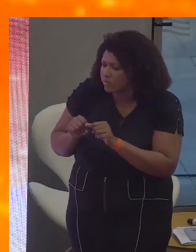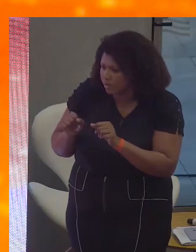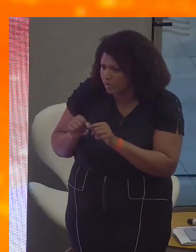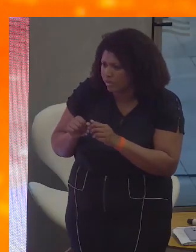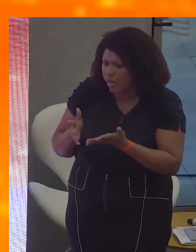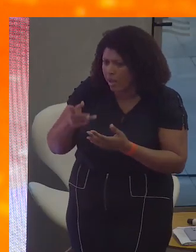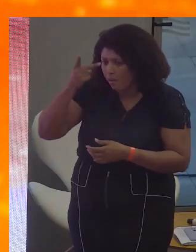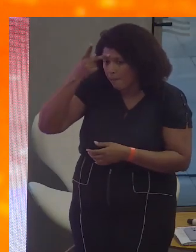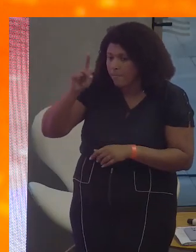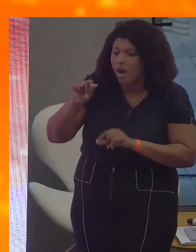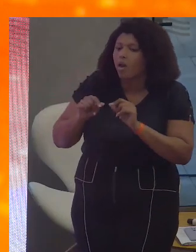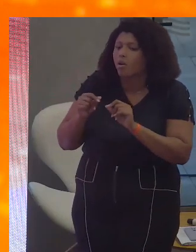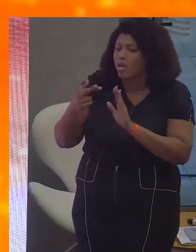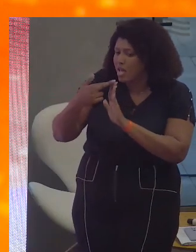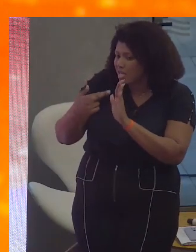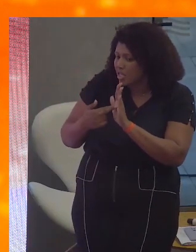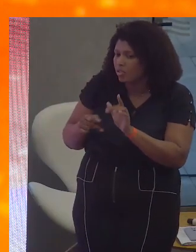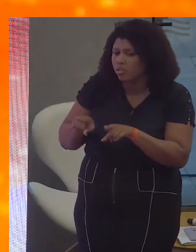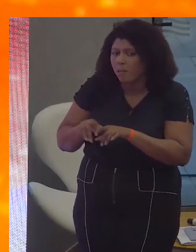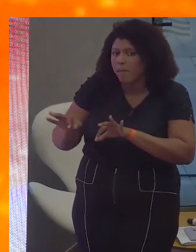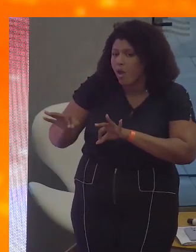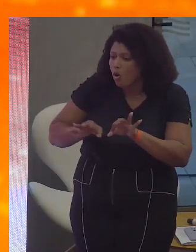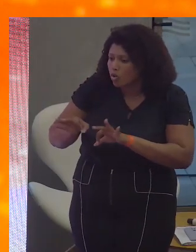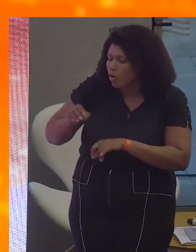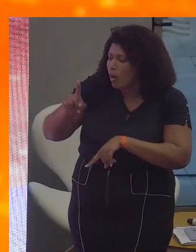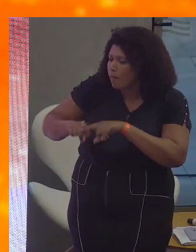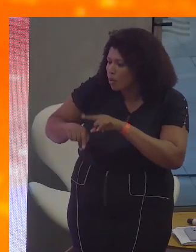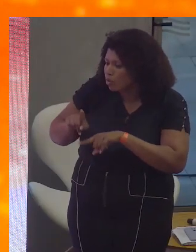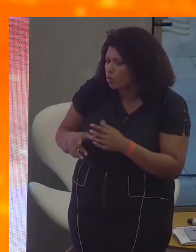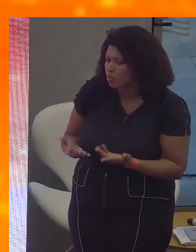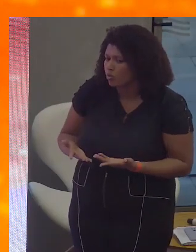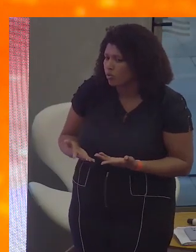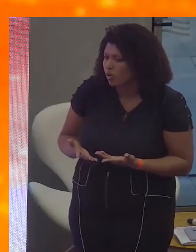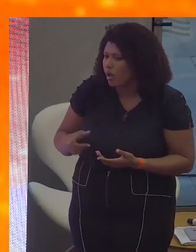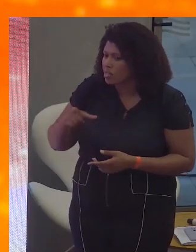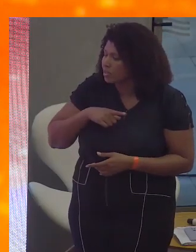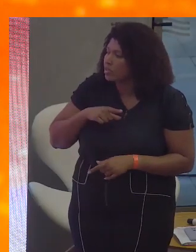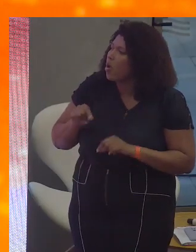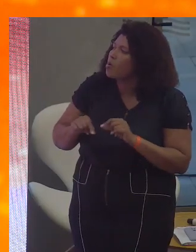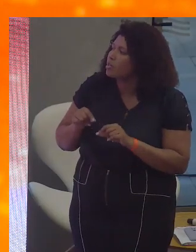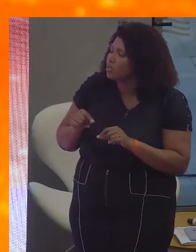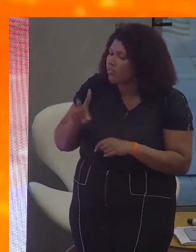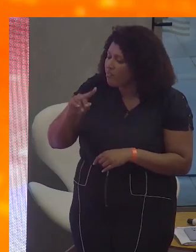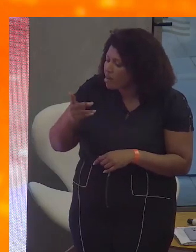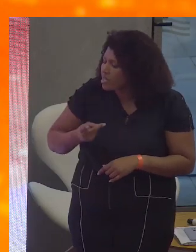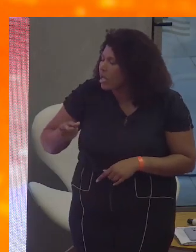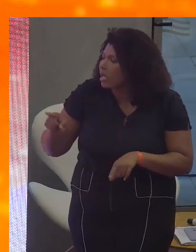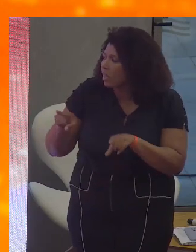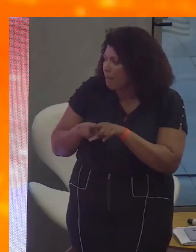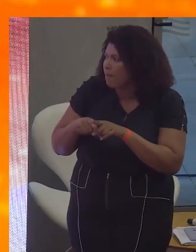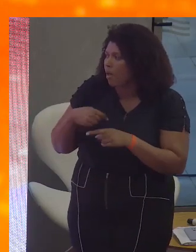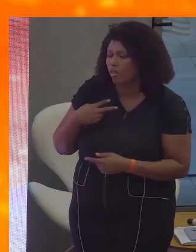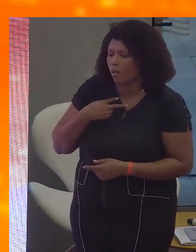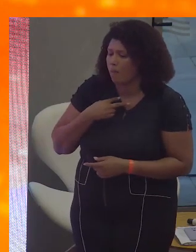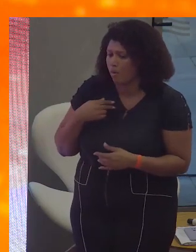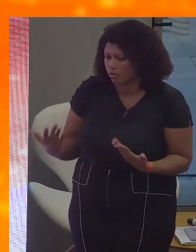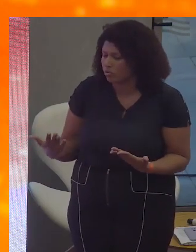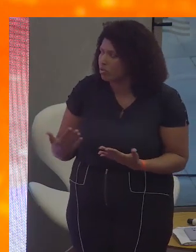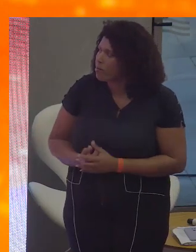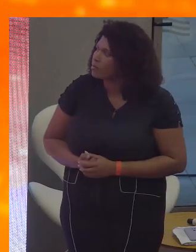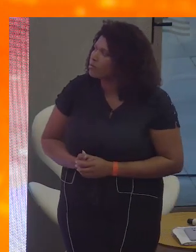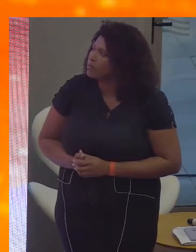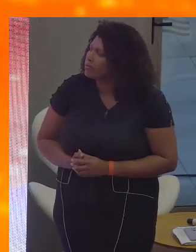para o registro e controle dos produtos contendo substâncias bioativas vai sair, eu também não posso dizer.